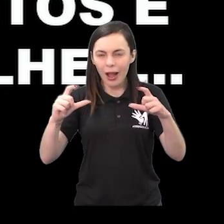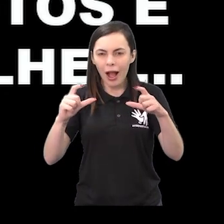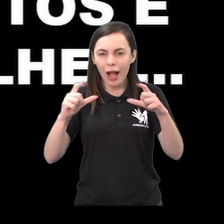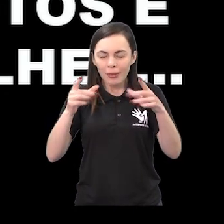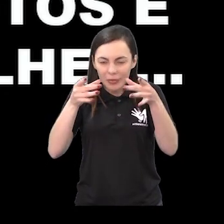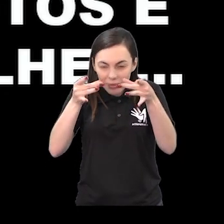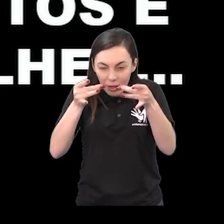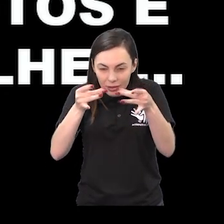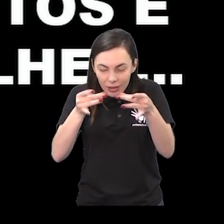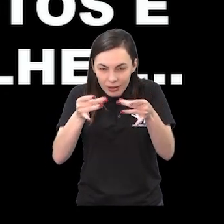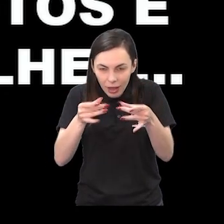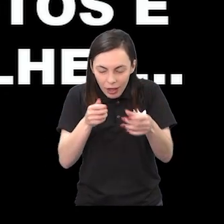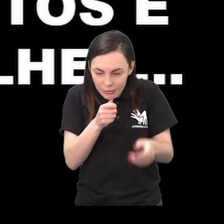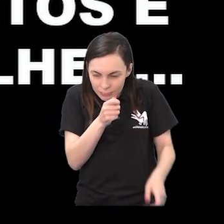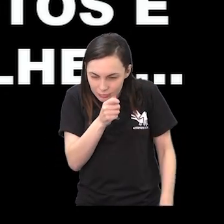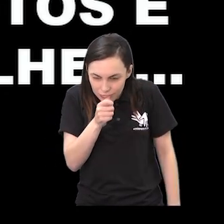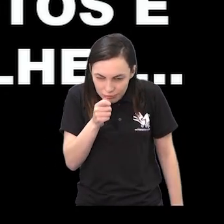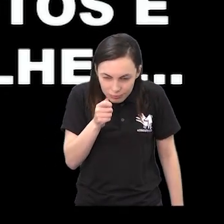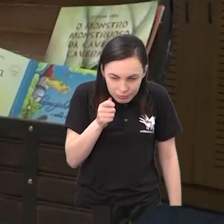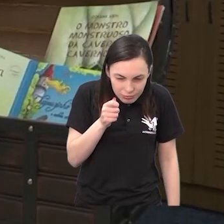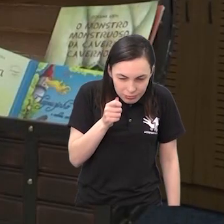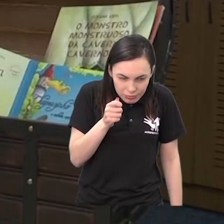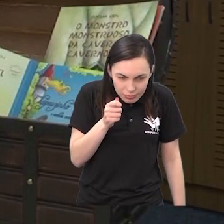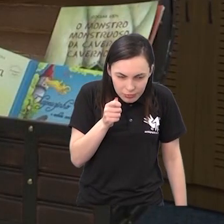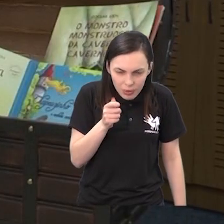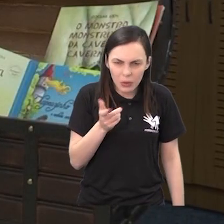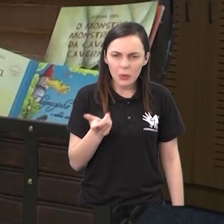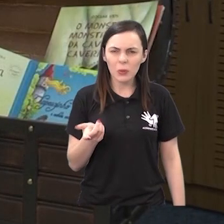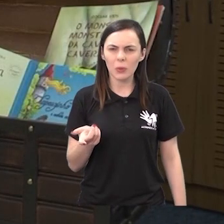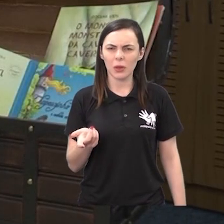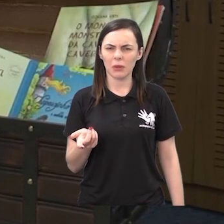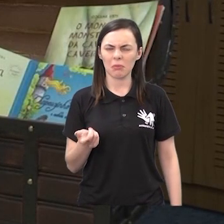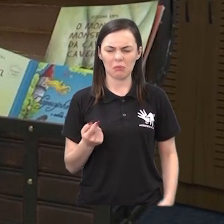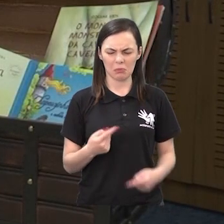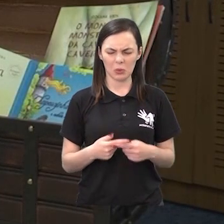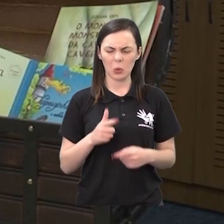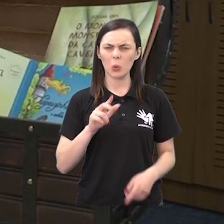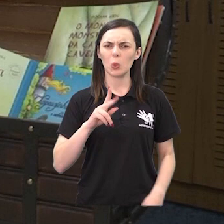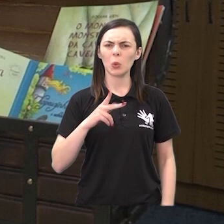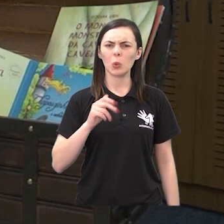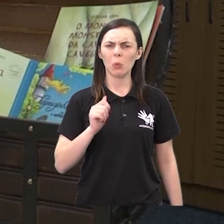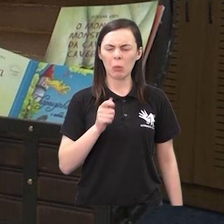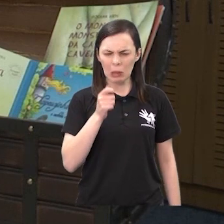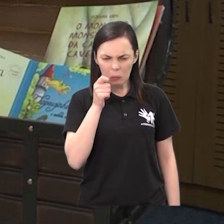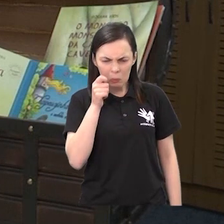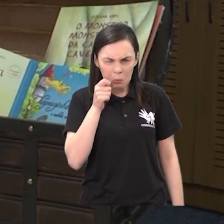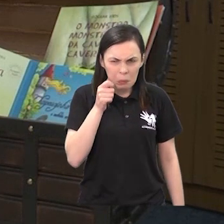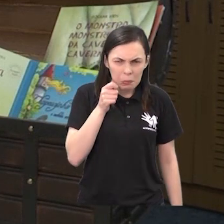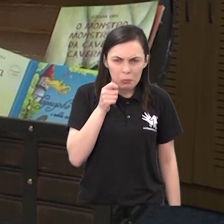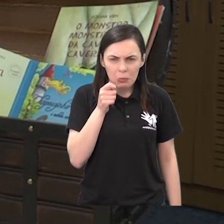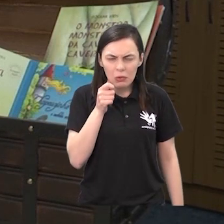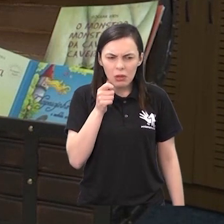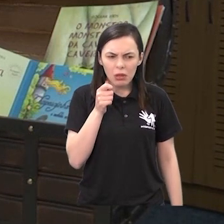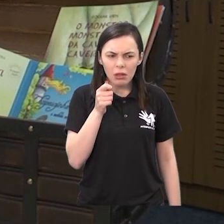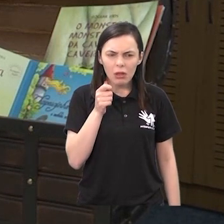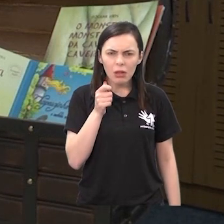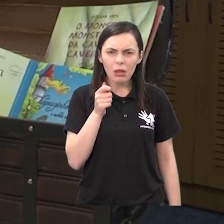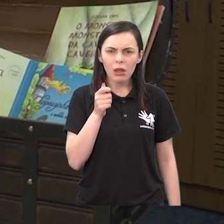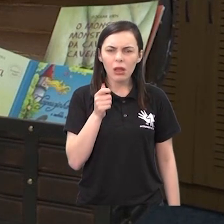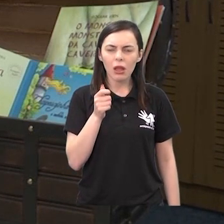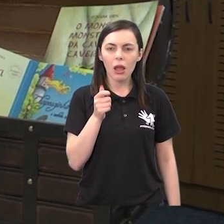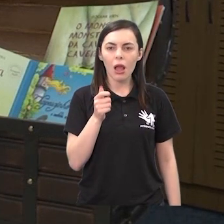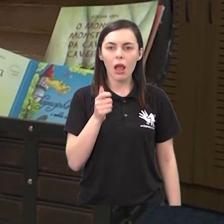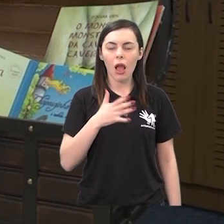gente enxergar detalhes. Interessante! Ué, mas por que será que saiu uma lupa?